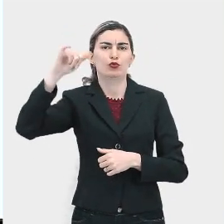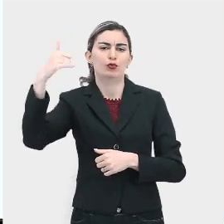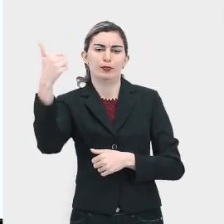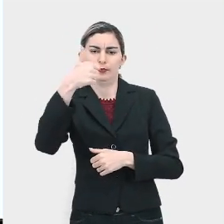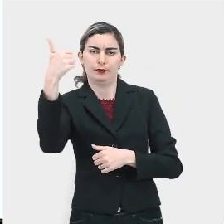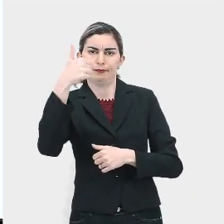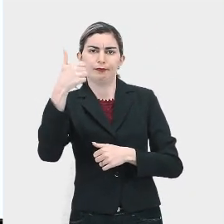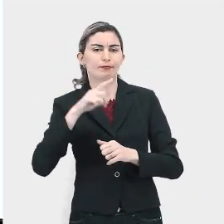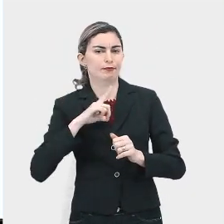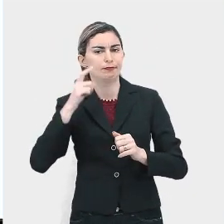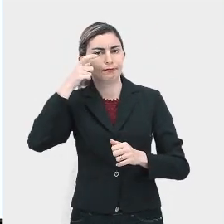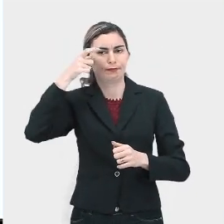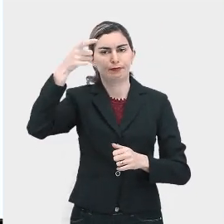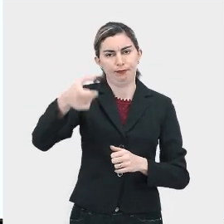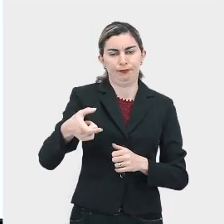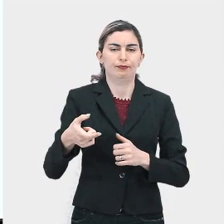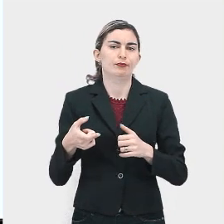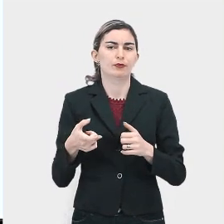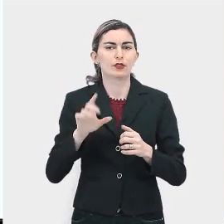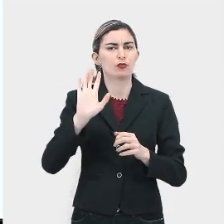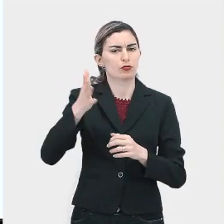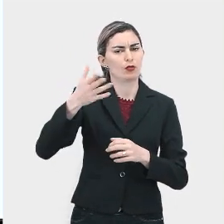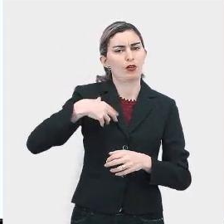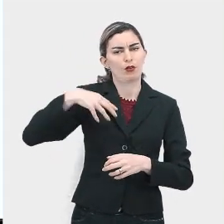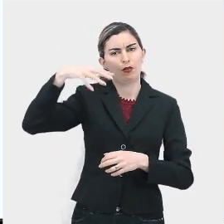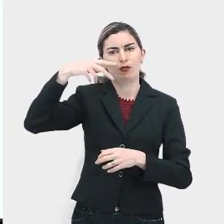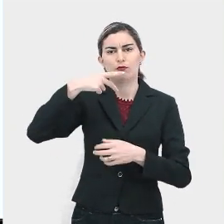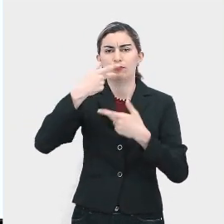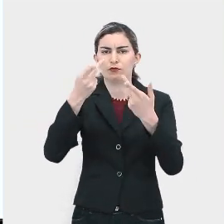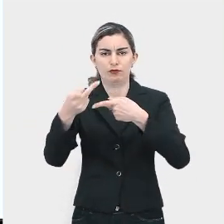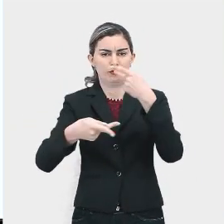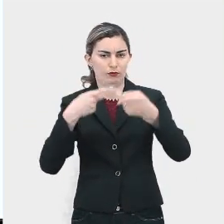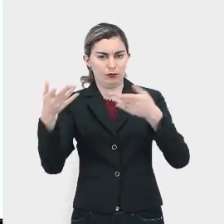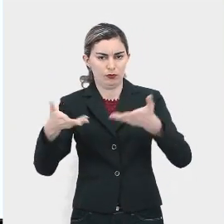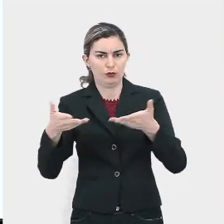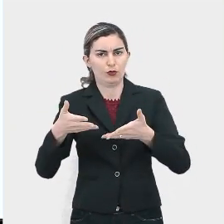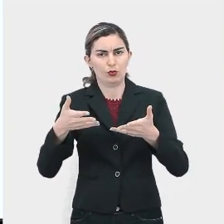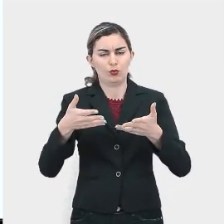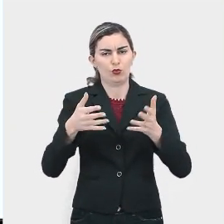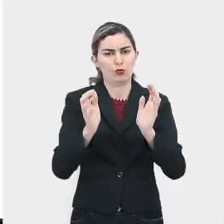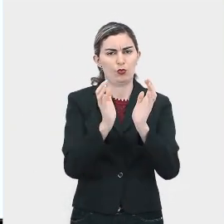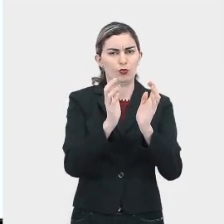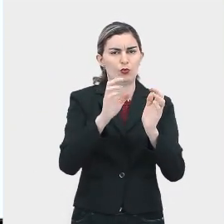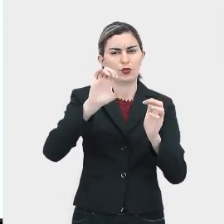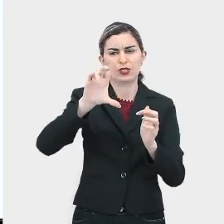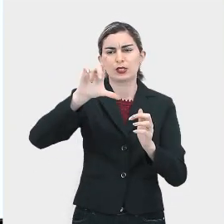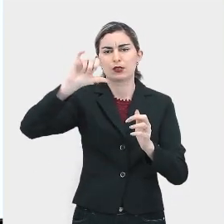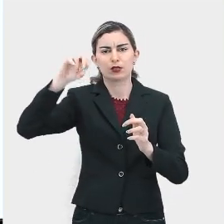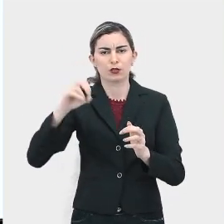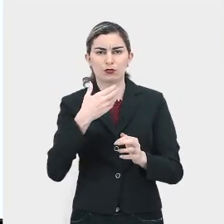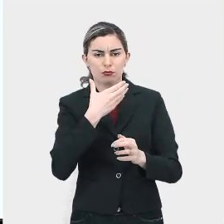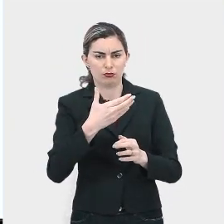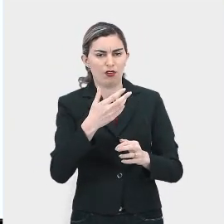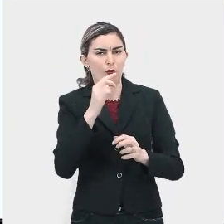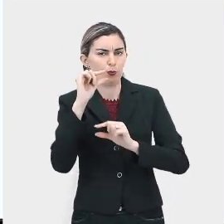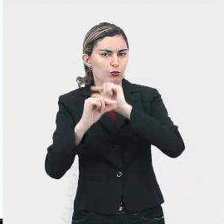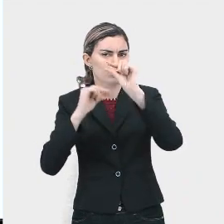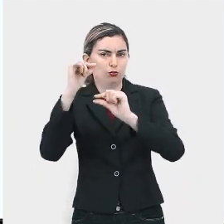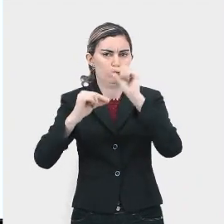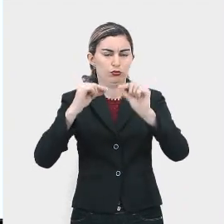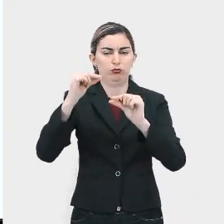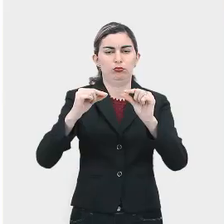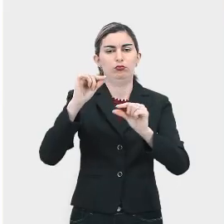gente aprendeu agora o que é o ciclo natalino, vamos aprender um pouquinho mais sobre essas danças do